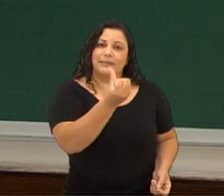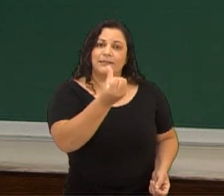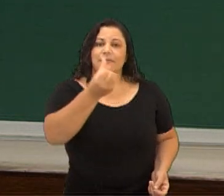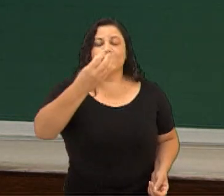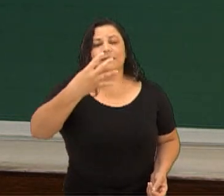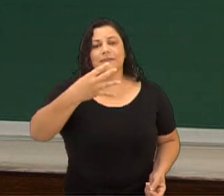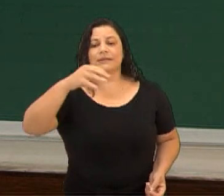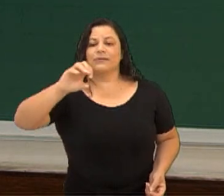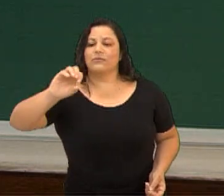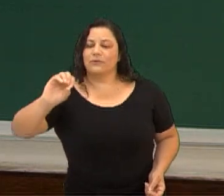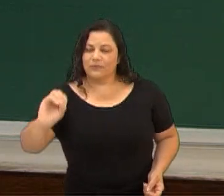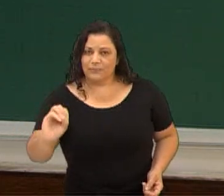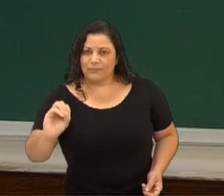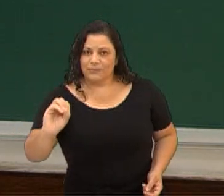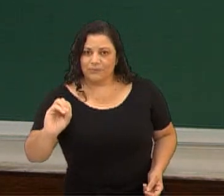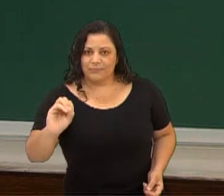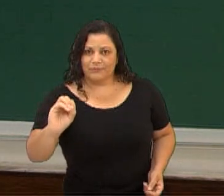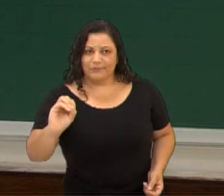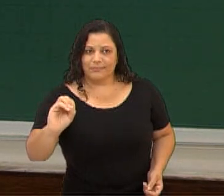multiplicação?